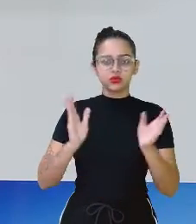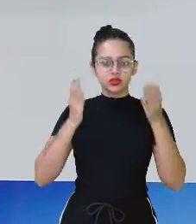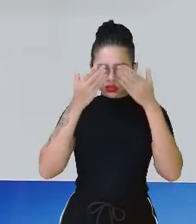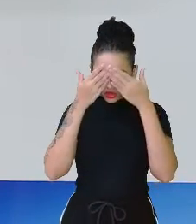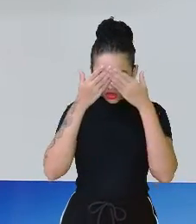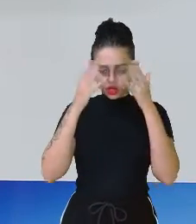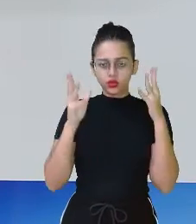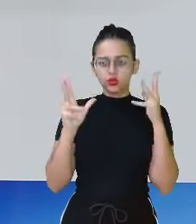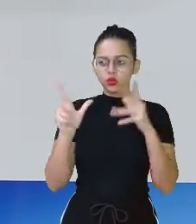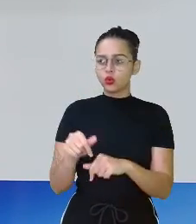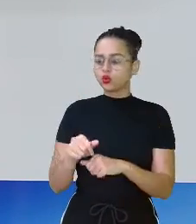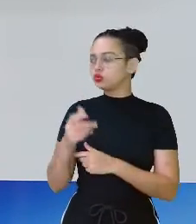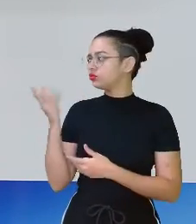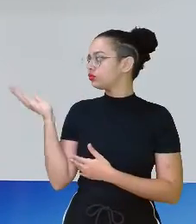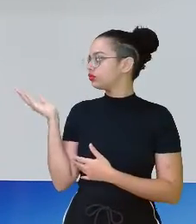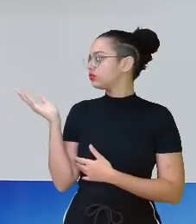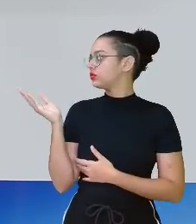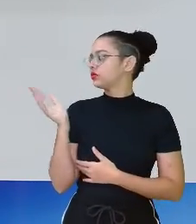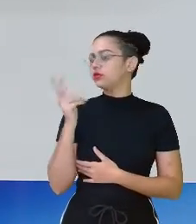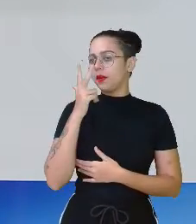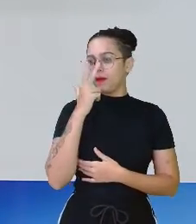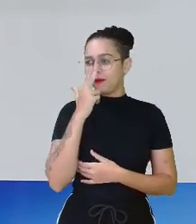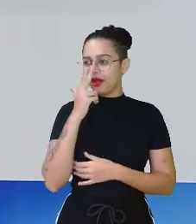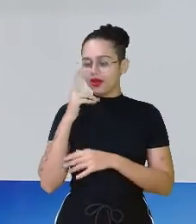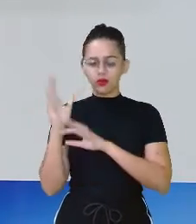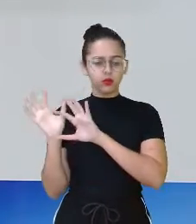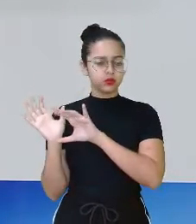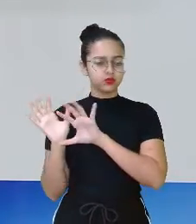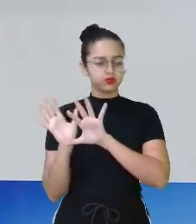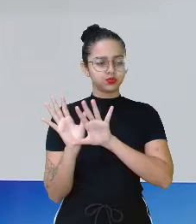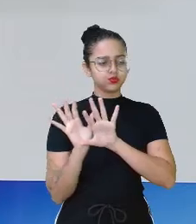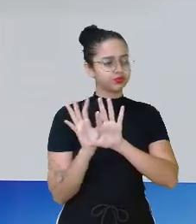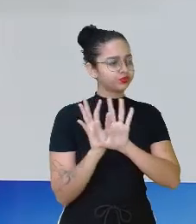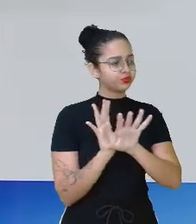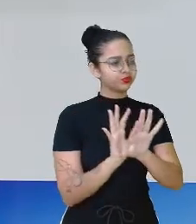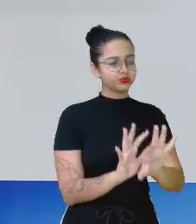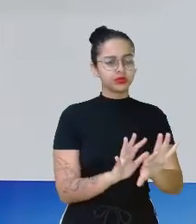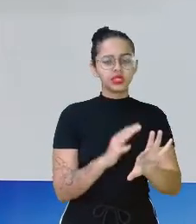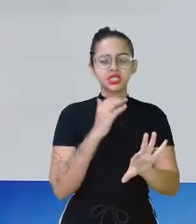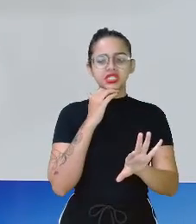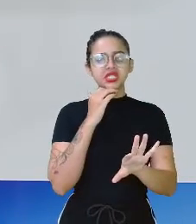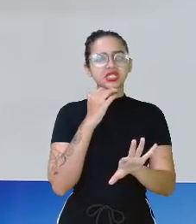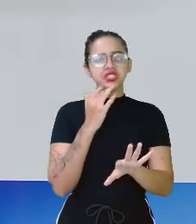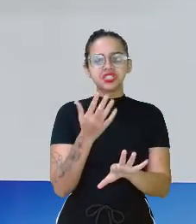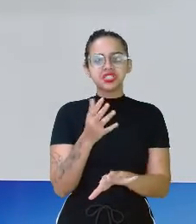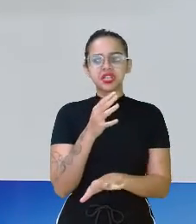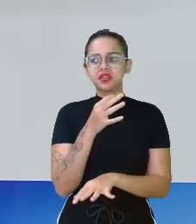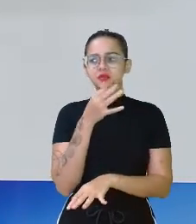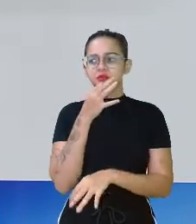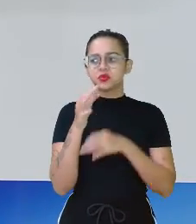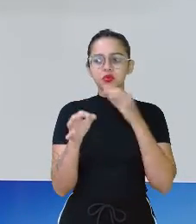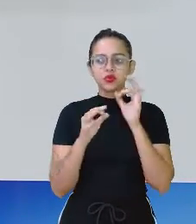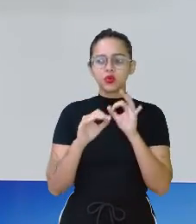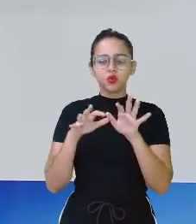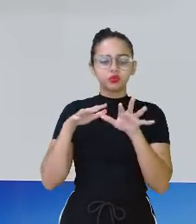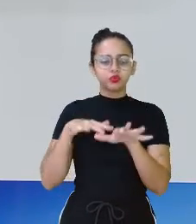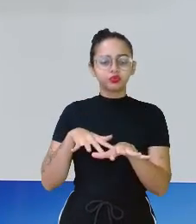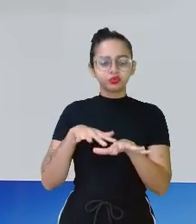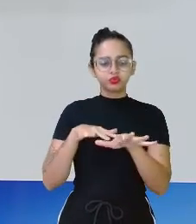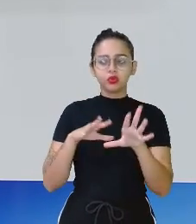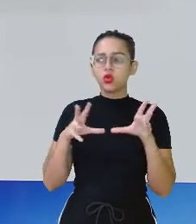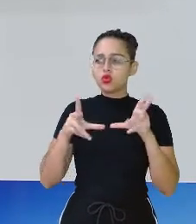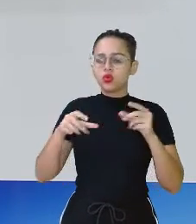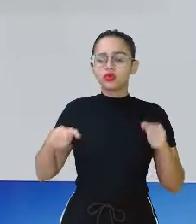cegos, né? Todos. Exato. Como um rebanho. Como um rebanho ali, sem muita criticidade, né? Seguindo. Todos com